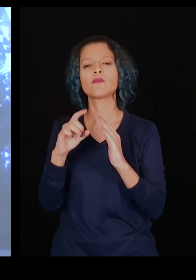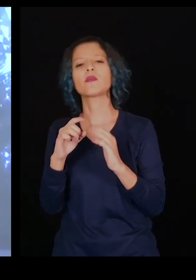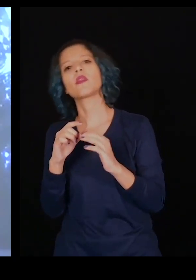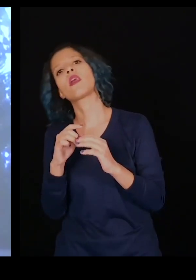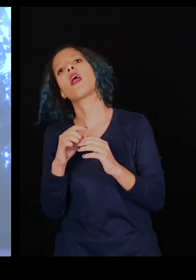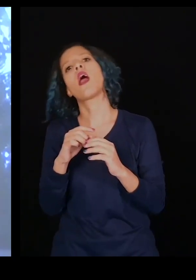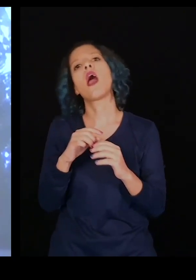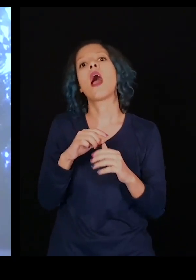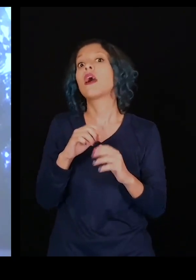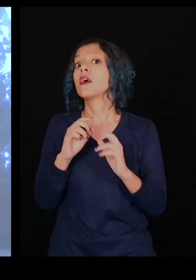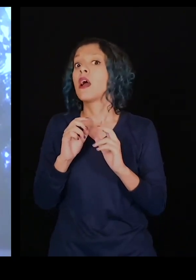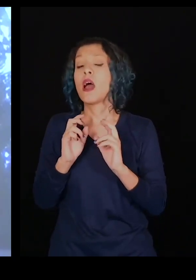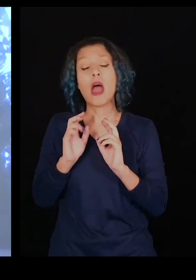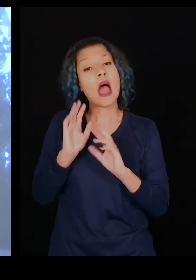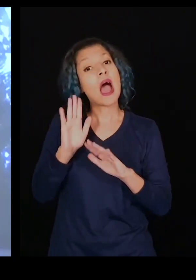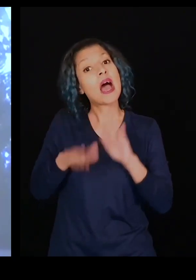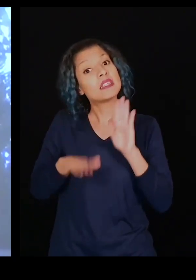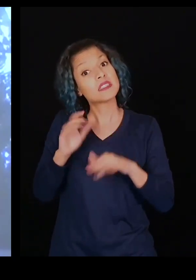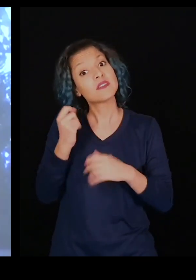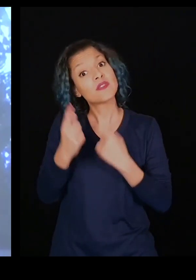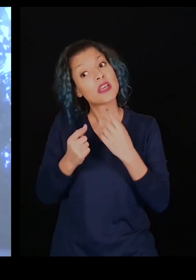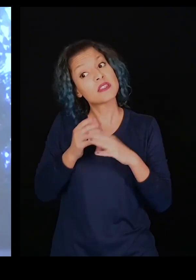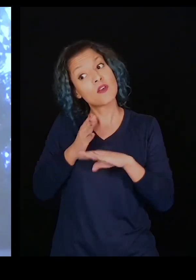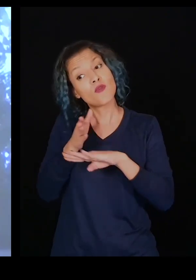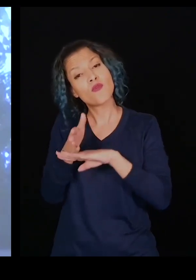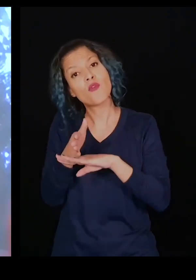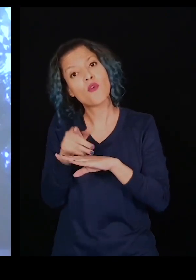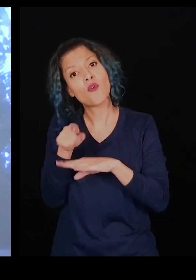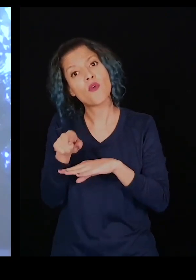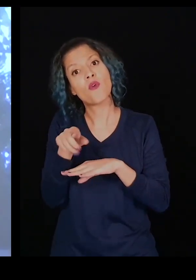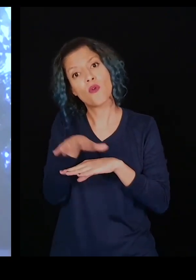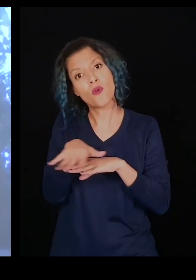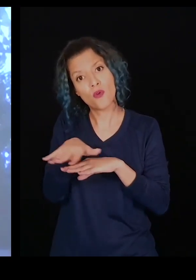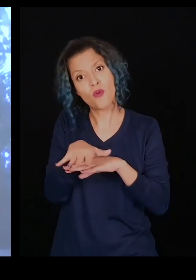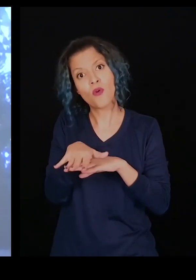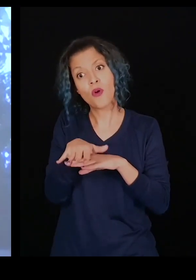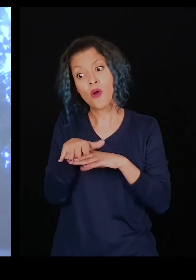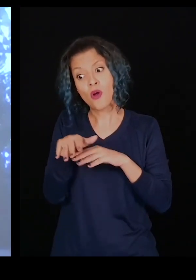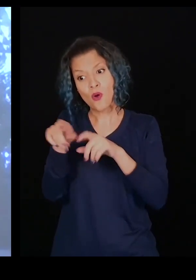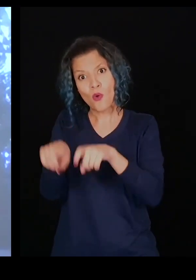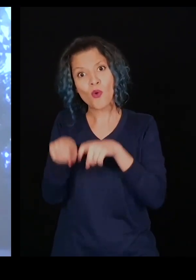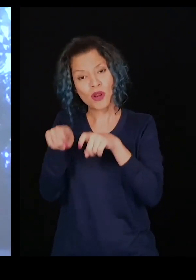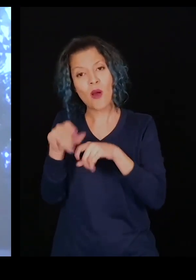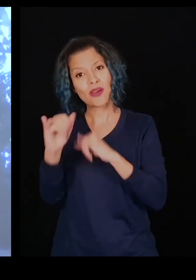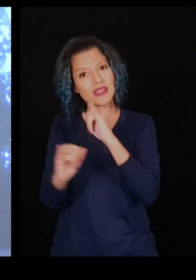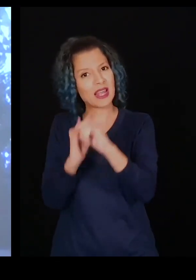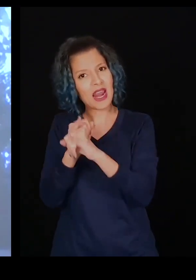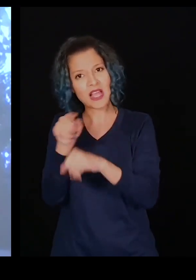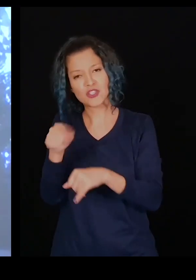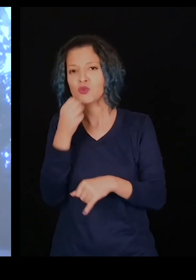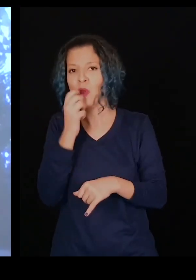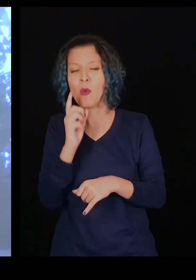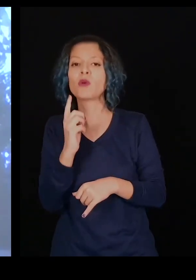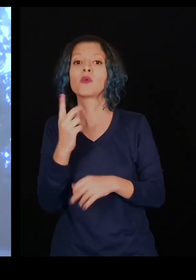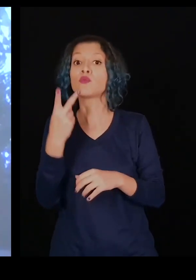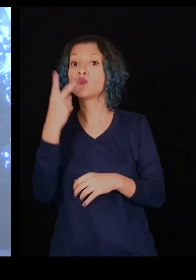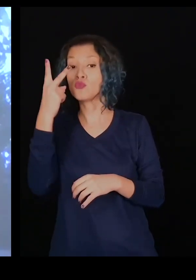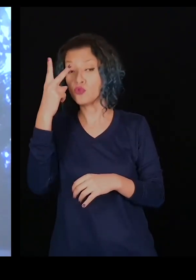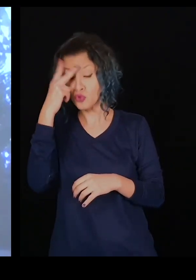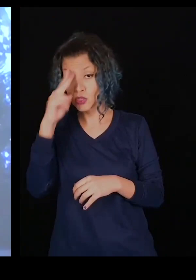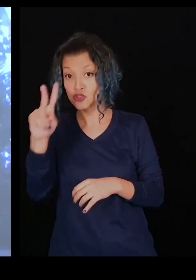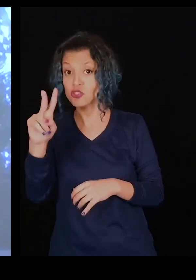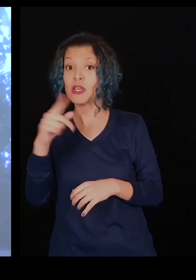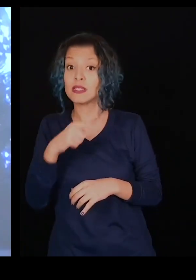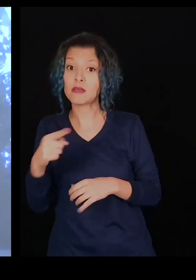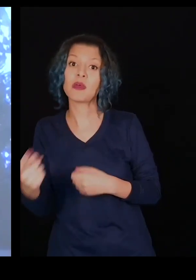eu não tenho boa internet na área rural onde fico, então eu desço 2 dias por semana, durmo aqui no Rio e volto sozinho.